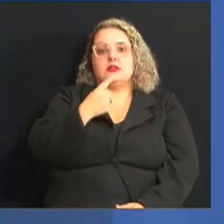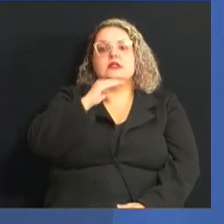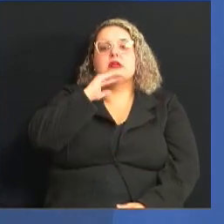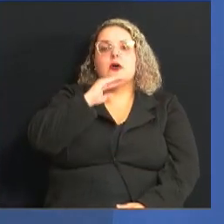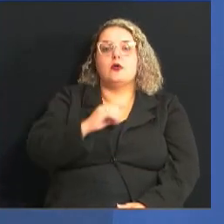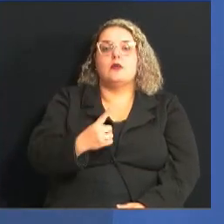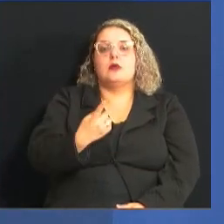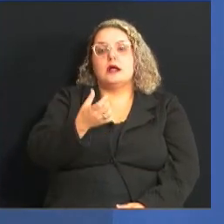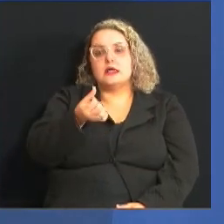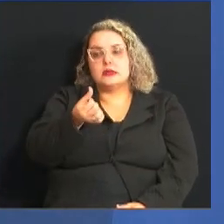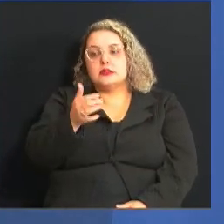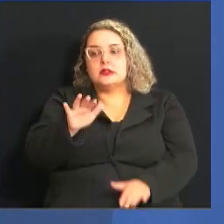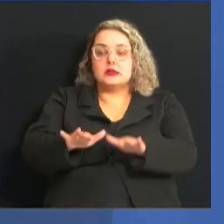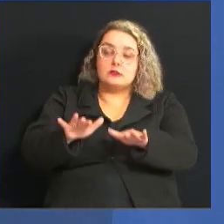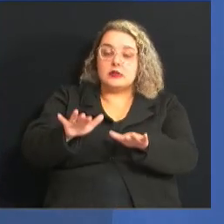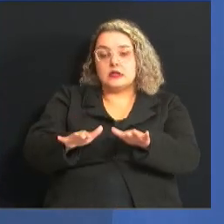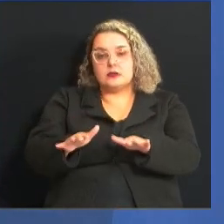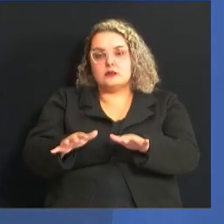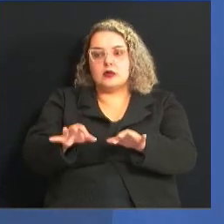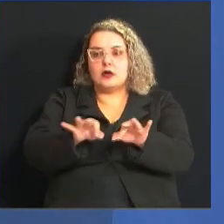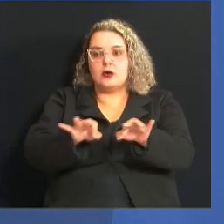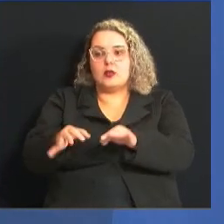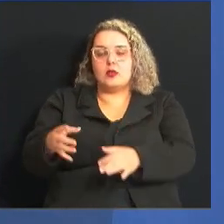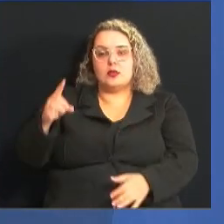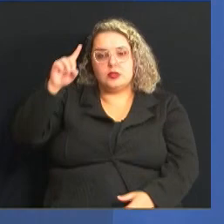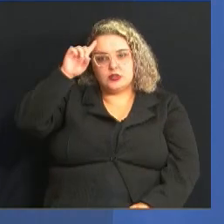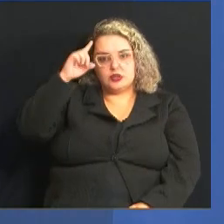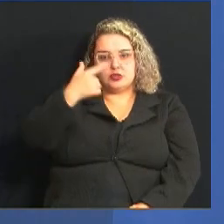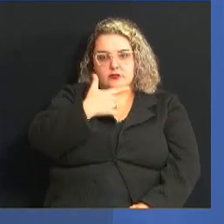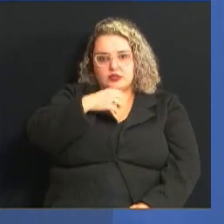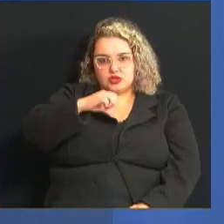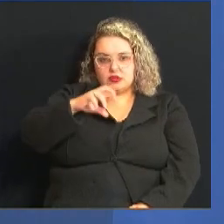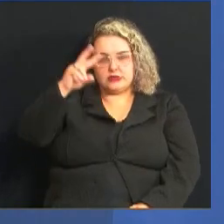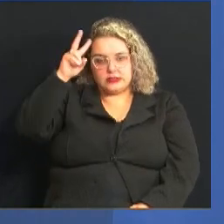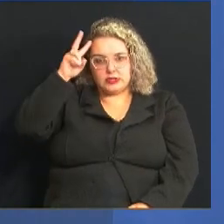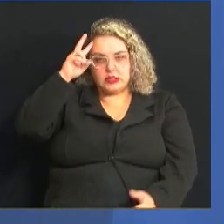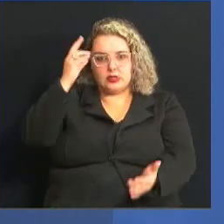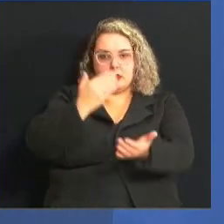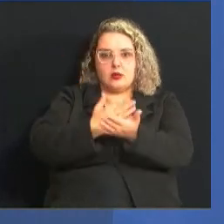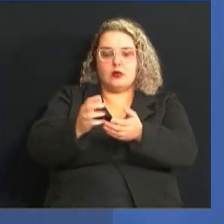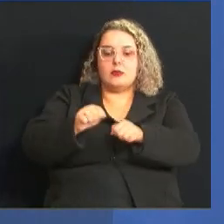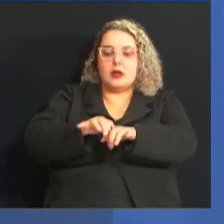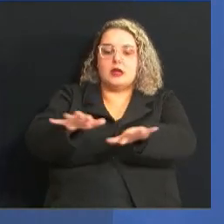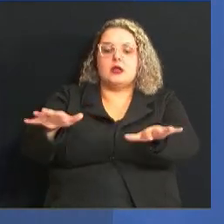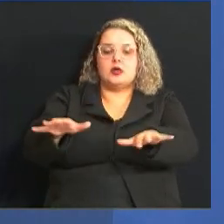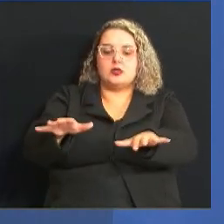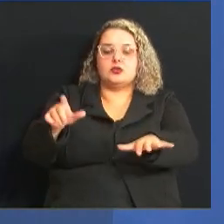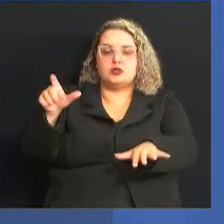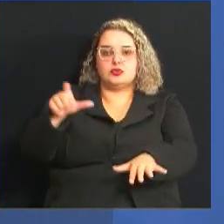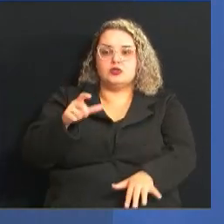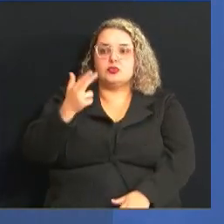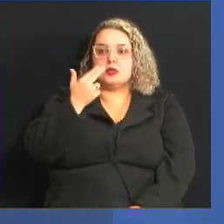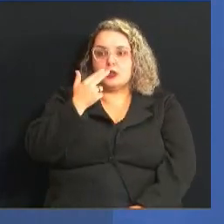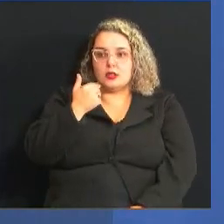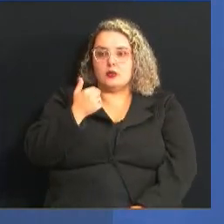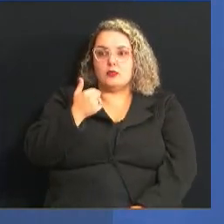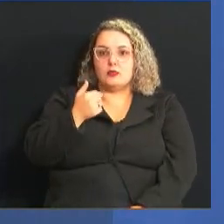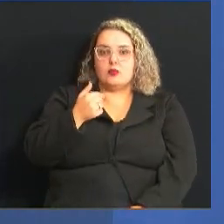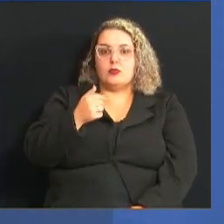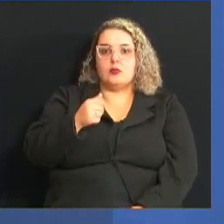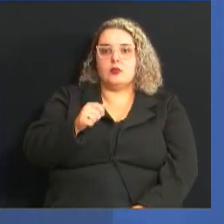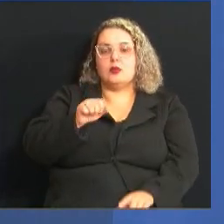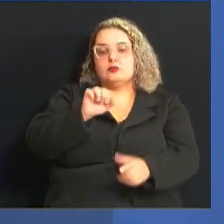dependendo da ordem. Olha, dia 29, segunda, então começa a distribuição por ordem